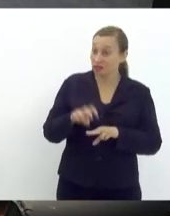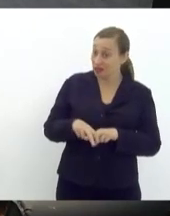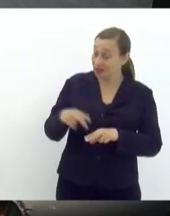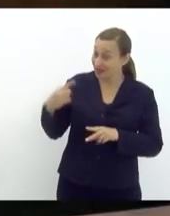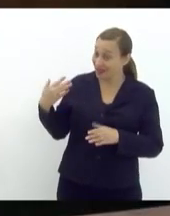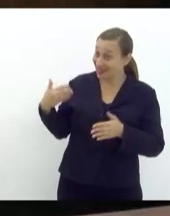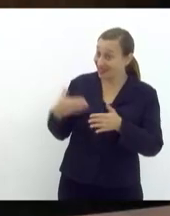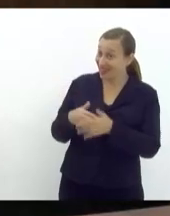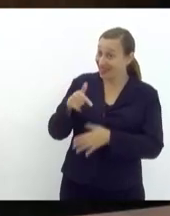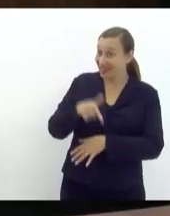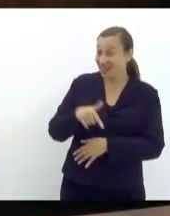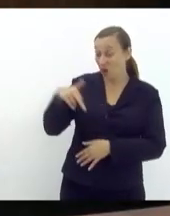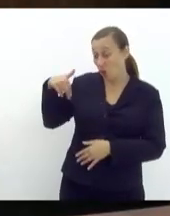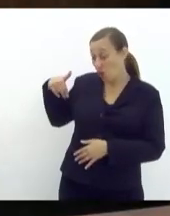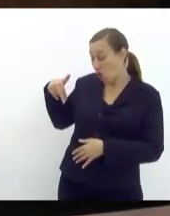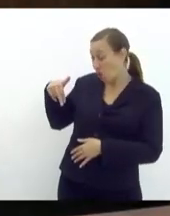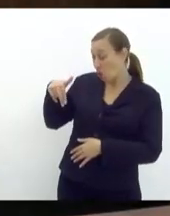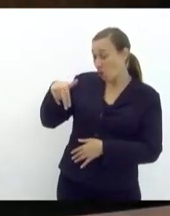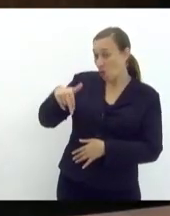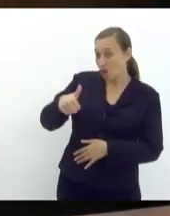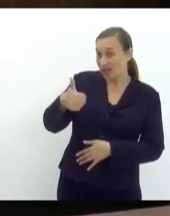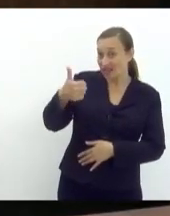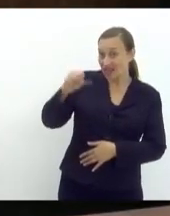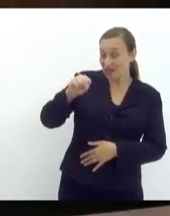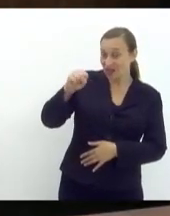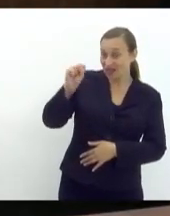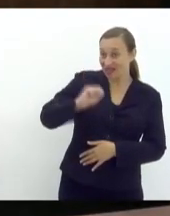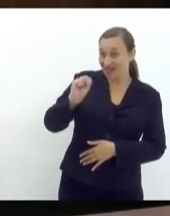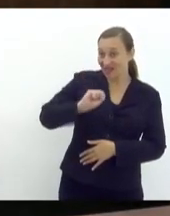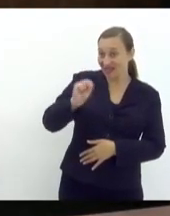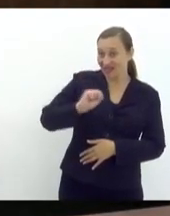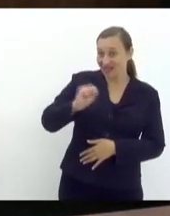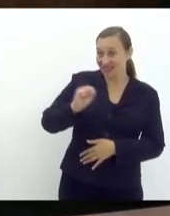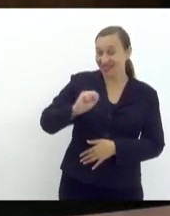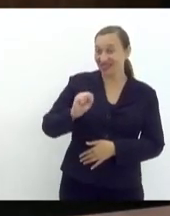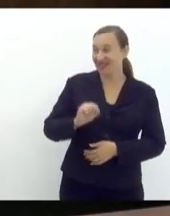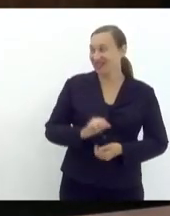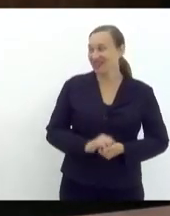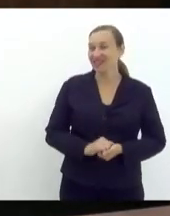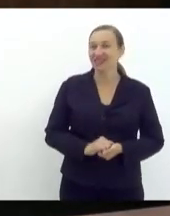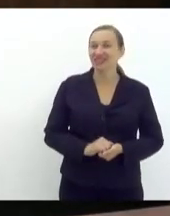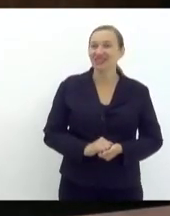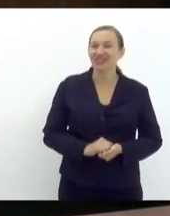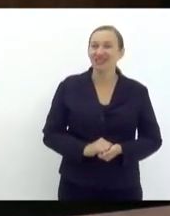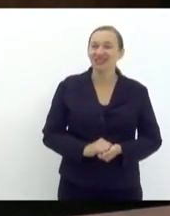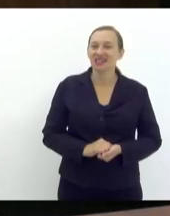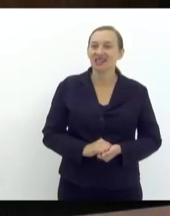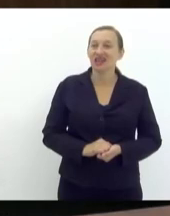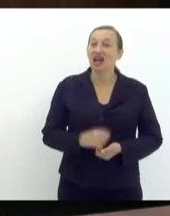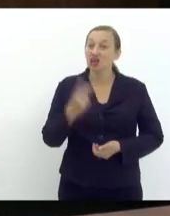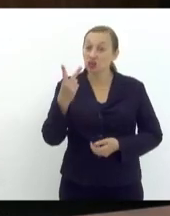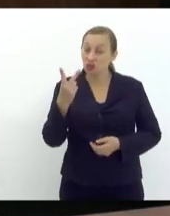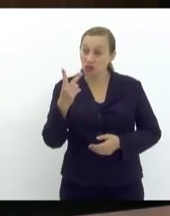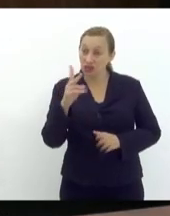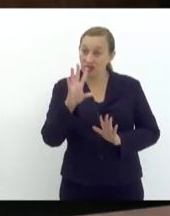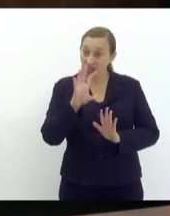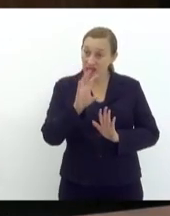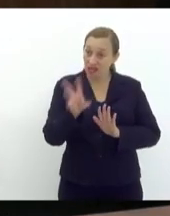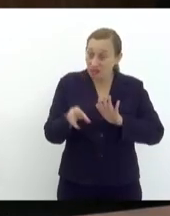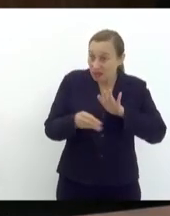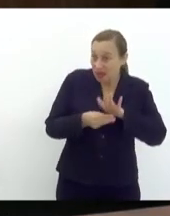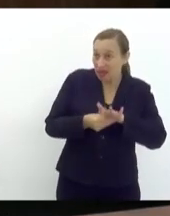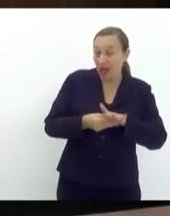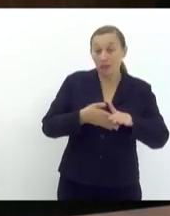eu levei 18 segundos as duas emendas são de minha